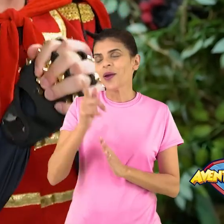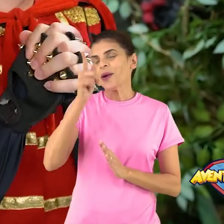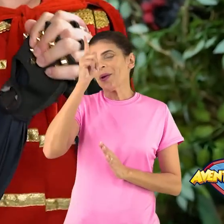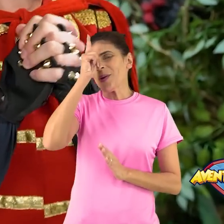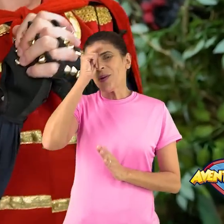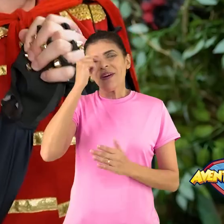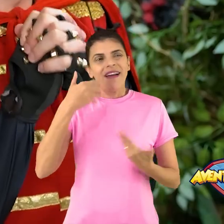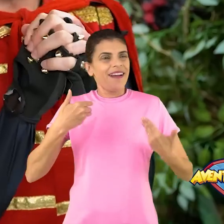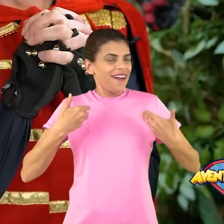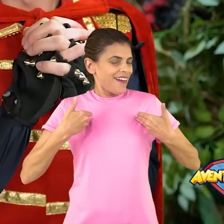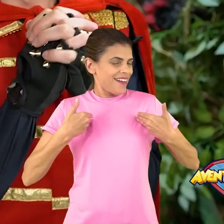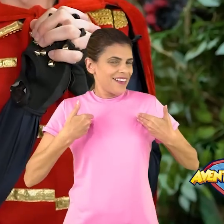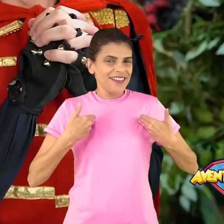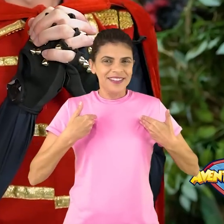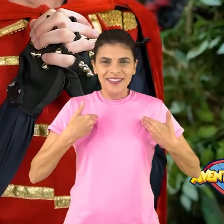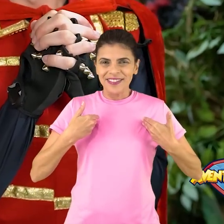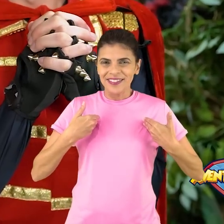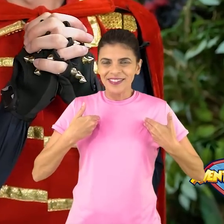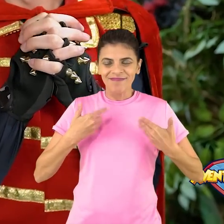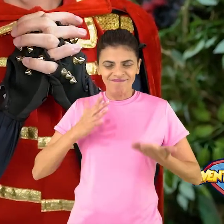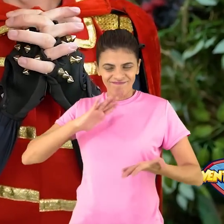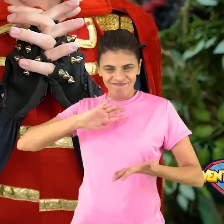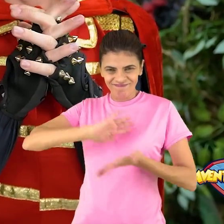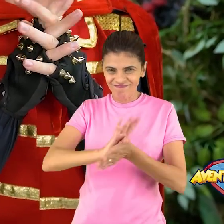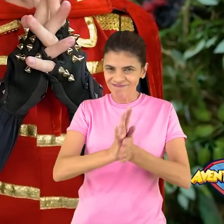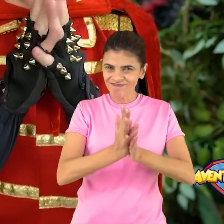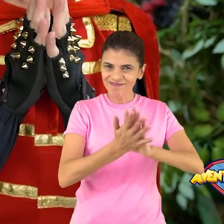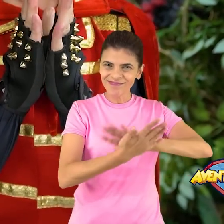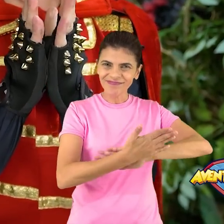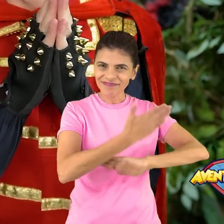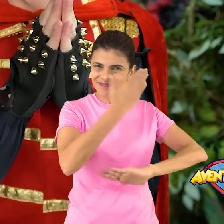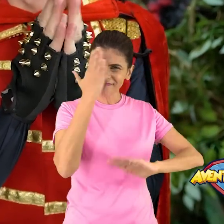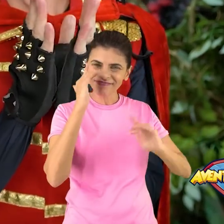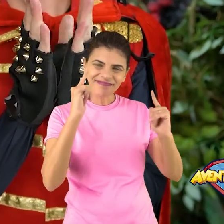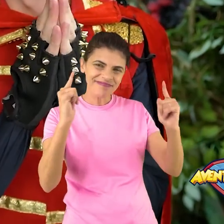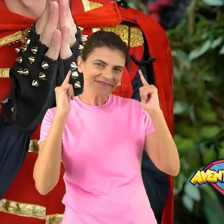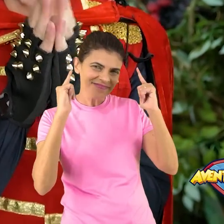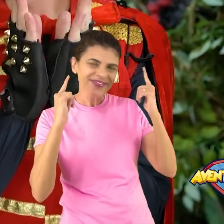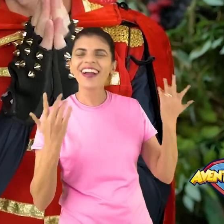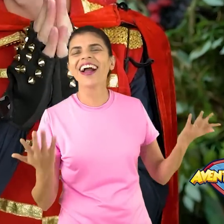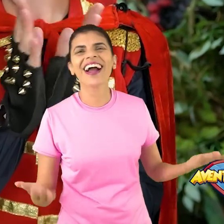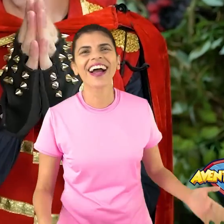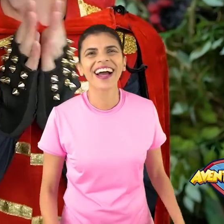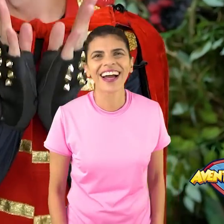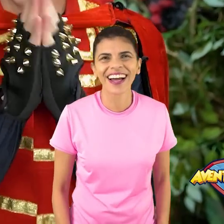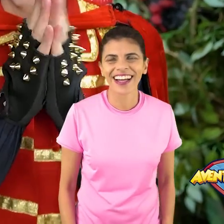Finalmente, eu vou derrotar os aventureiros.